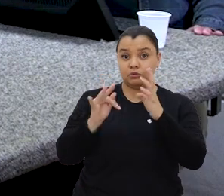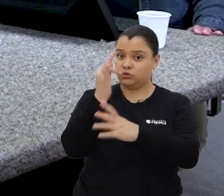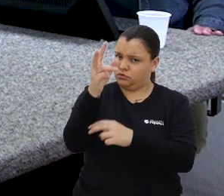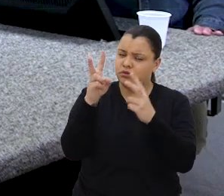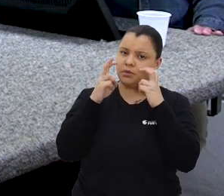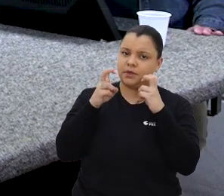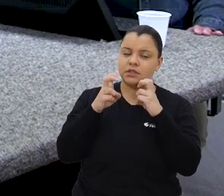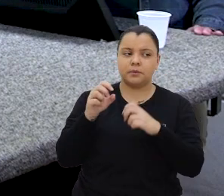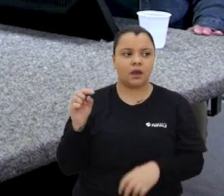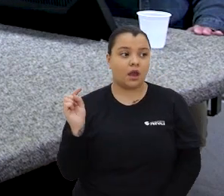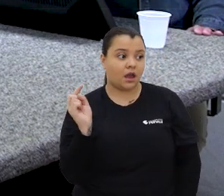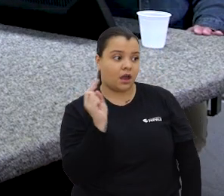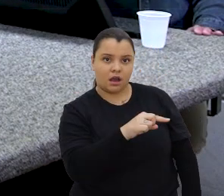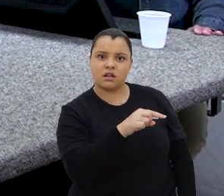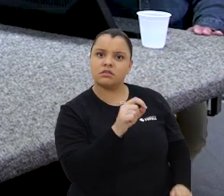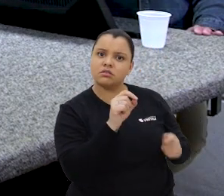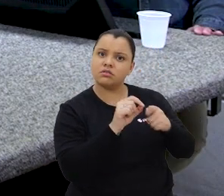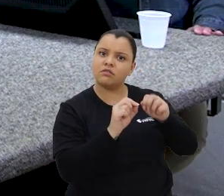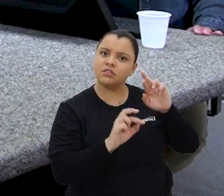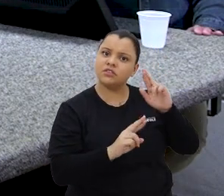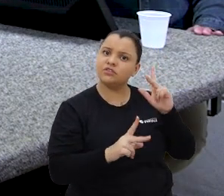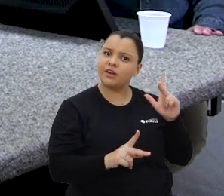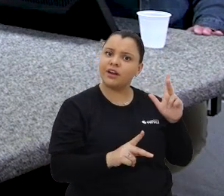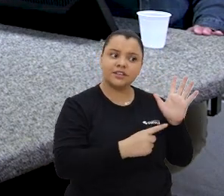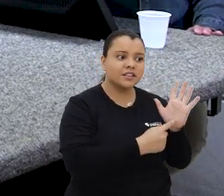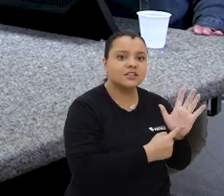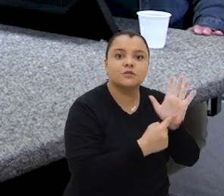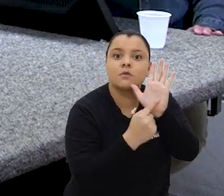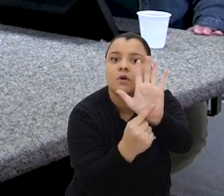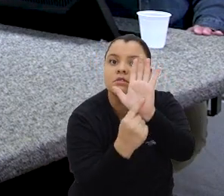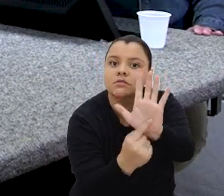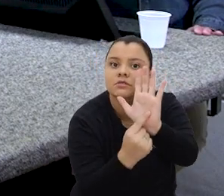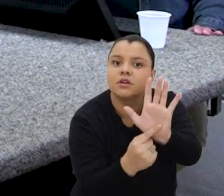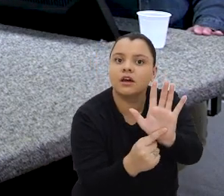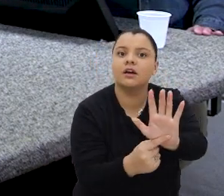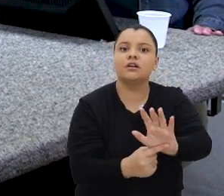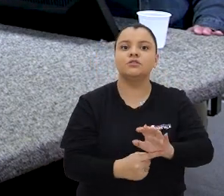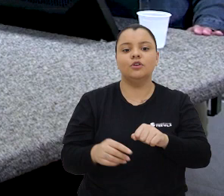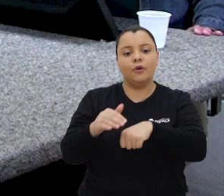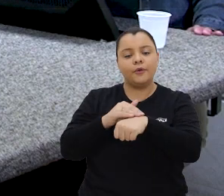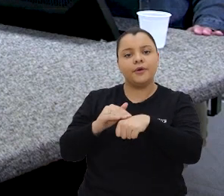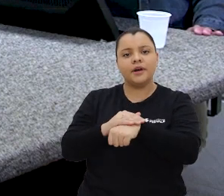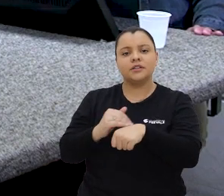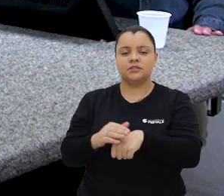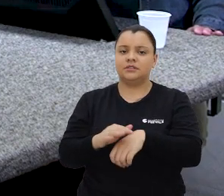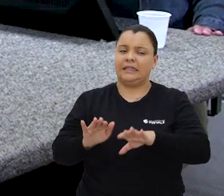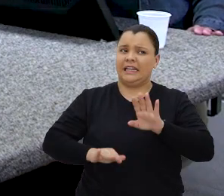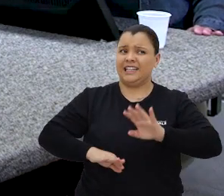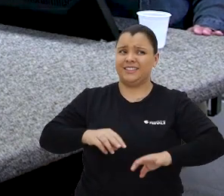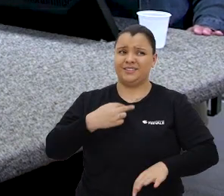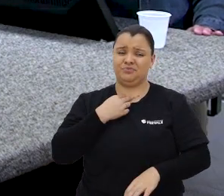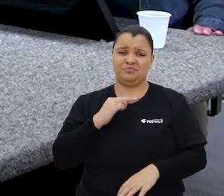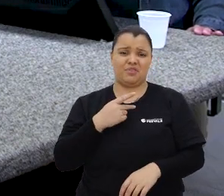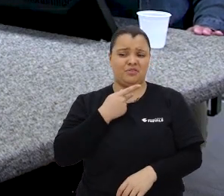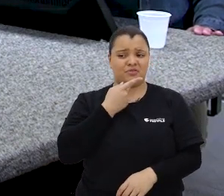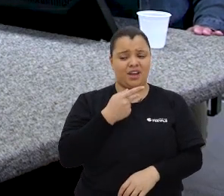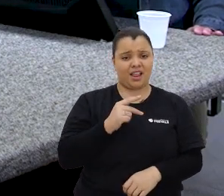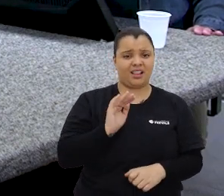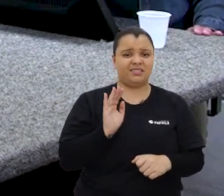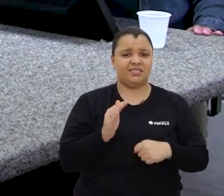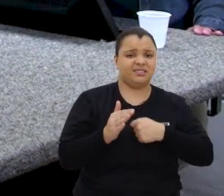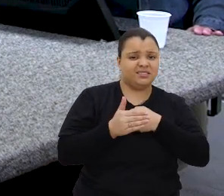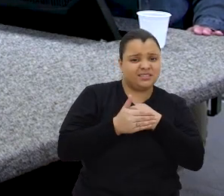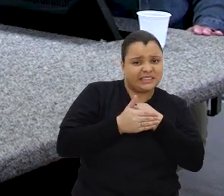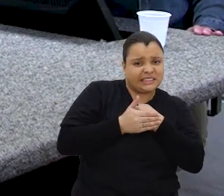esses caras estão fazendo uma diferença, porque eles estão trazendo à tona um assunto que até então é negligenciado e é, de certa forma,